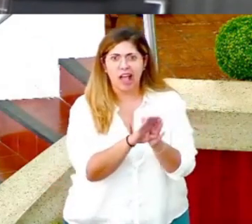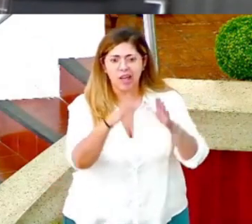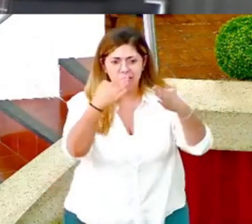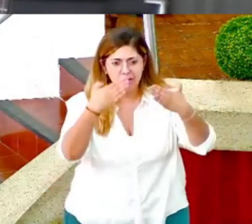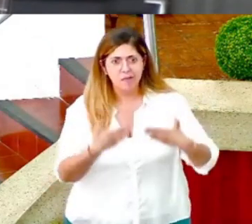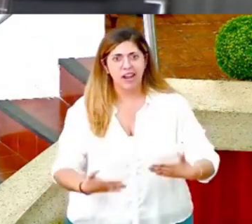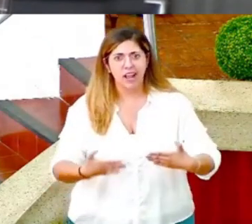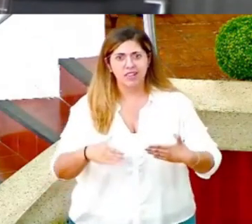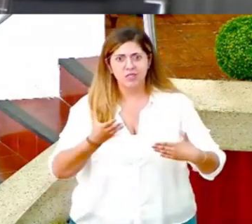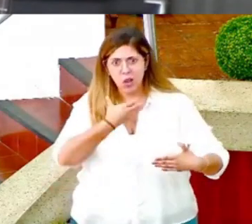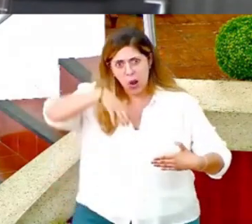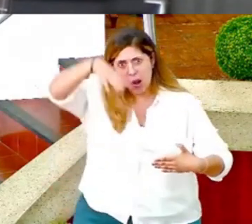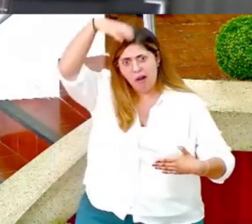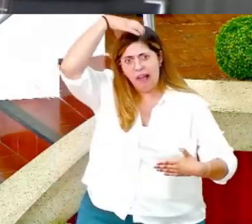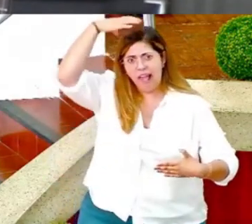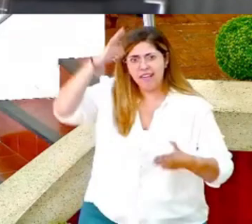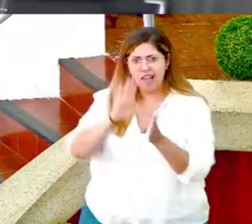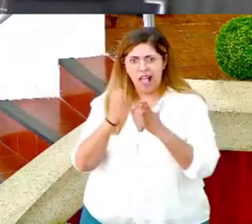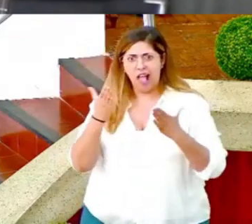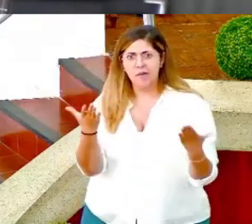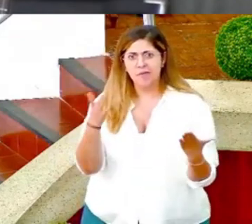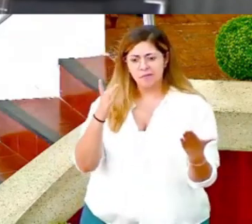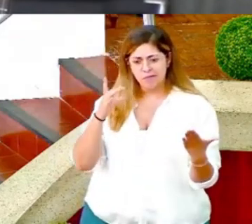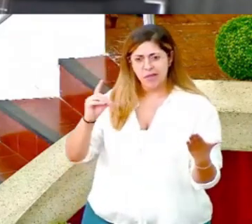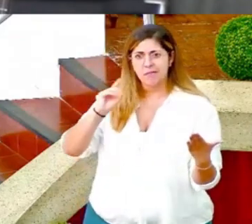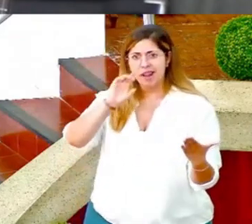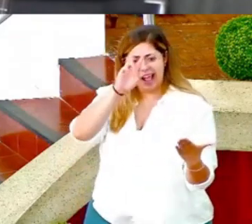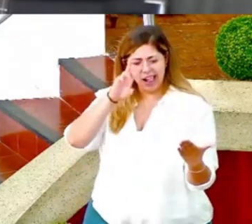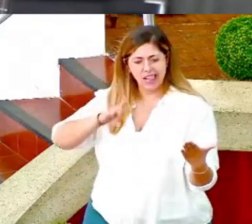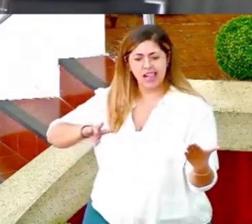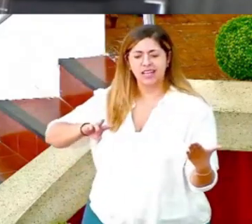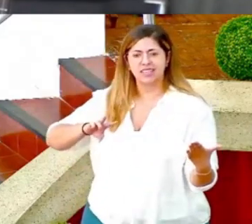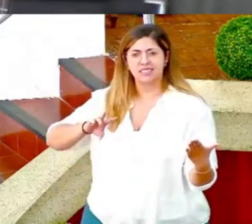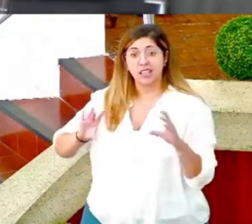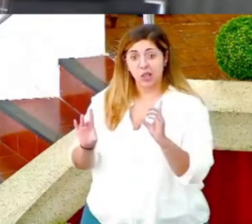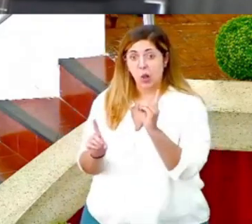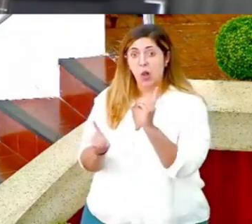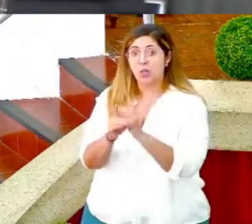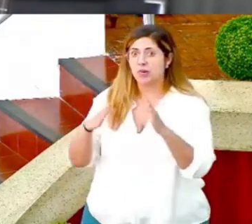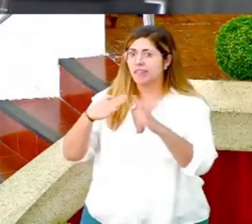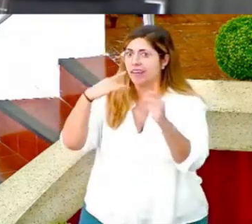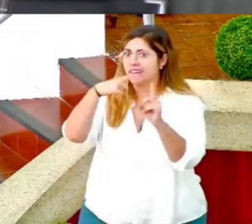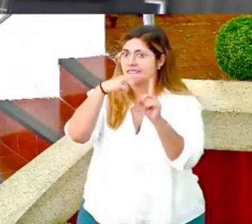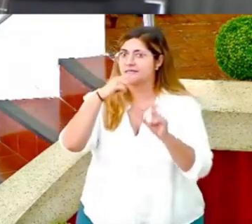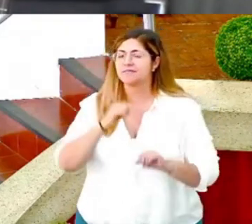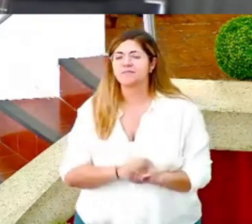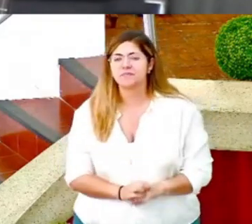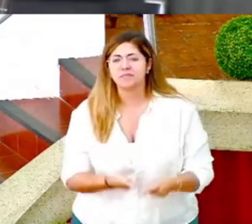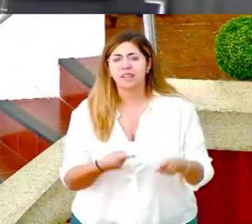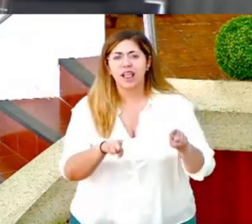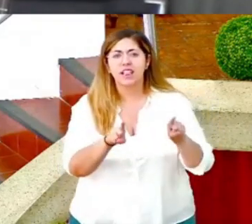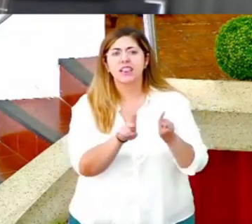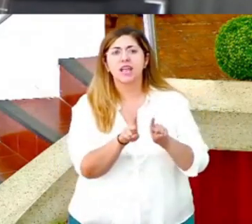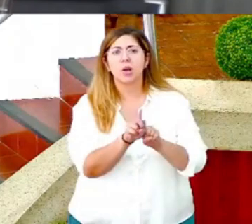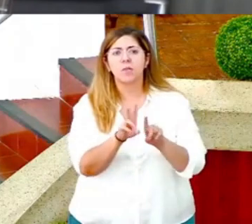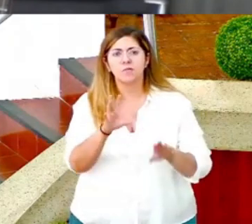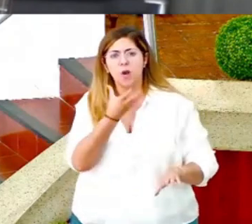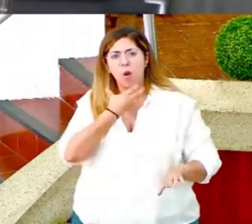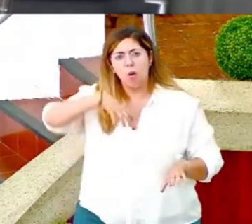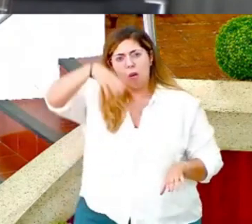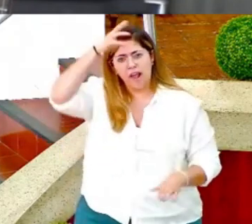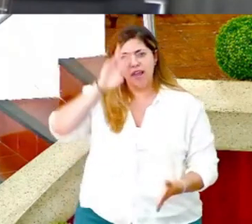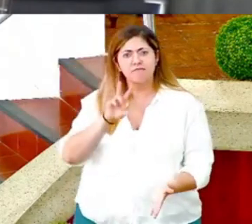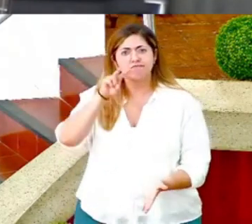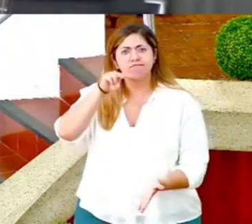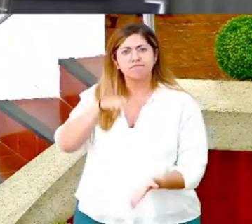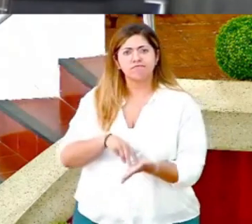as palavras do livro da aliança que fora encontrado na casa do Senhor. O rei se pôs em pé junto à